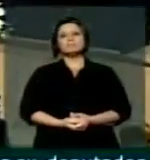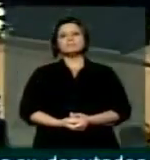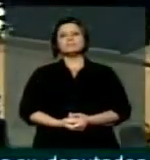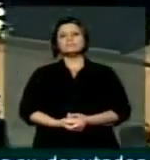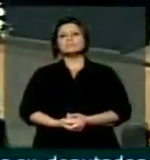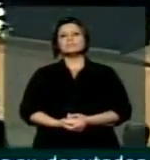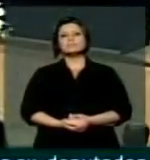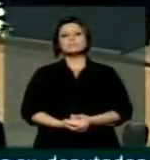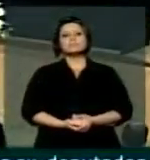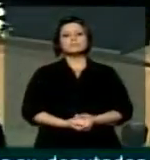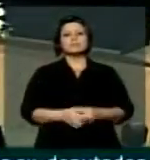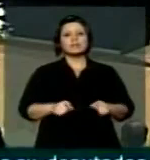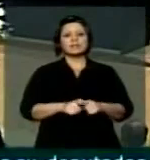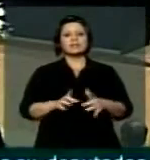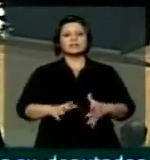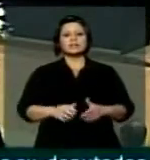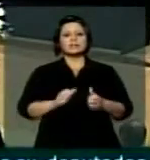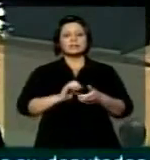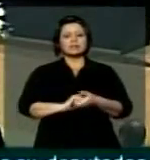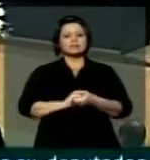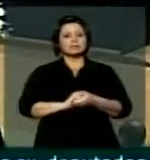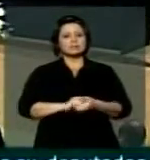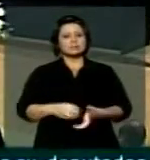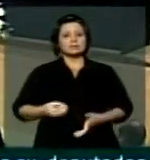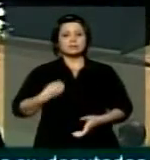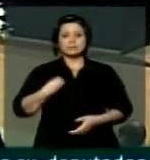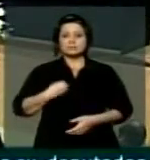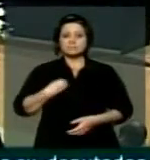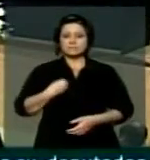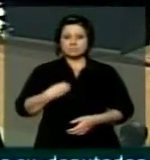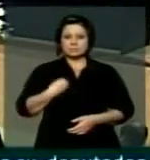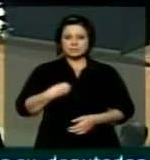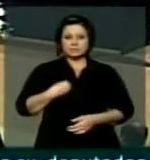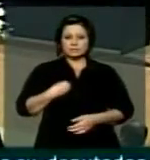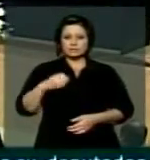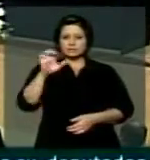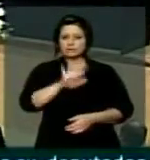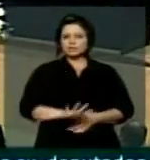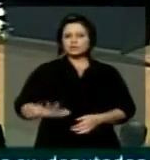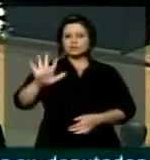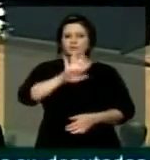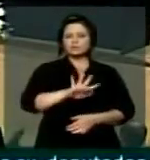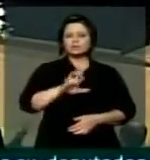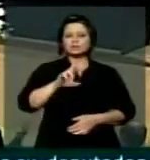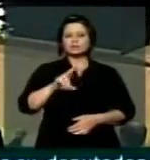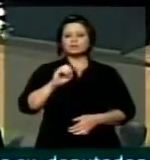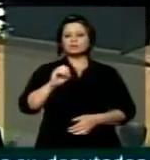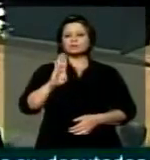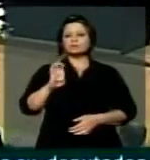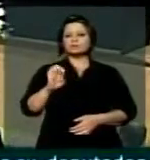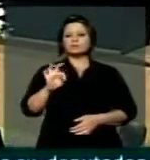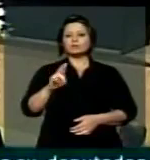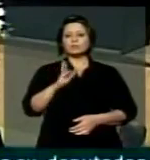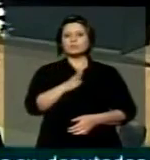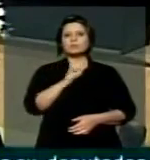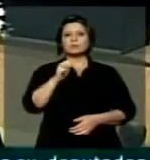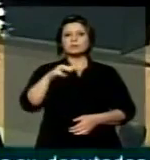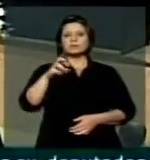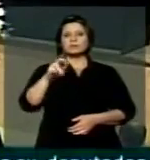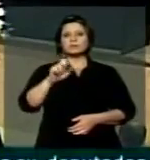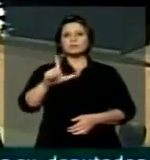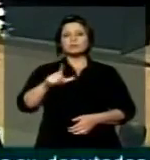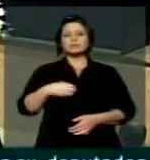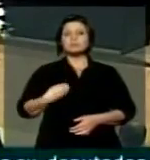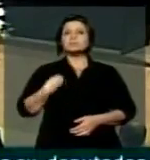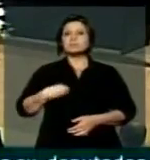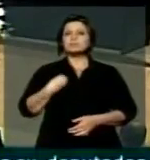Quero saudar a presença do presidente nacional do nosso partido, Roberto Amaral, que nos distingue